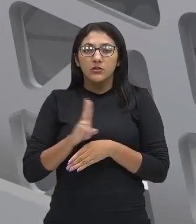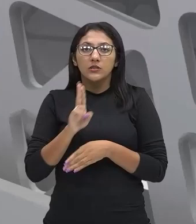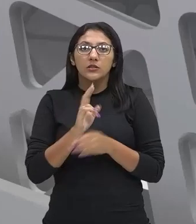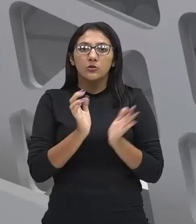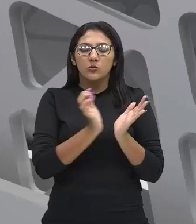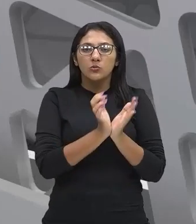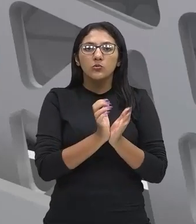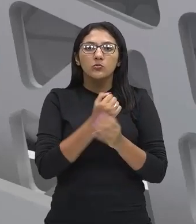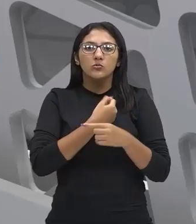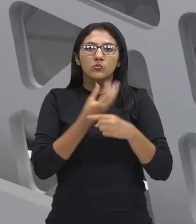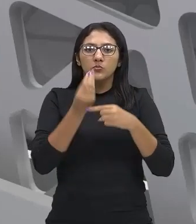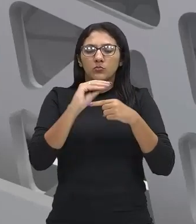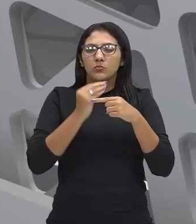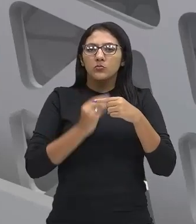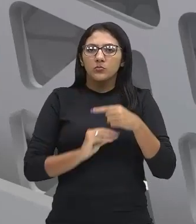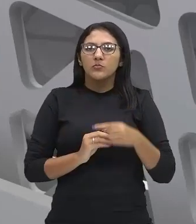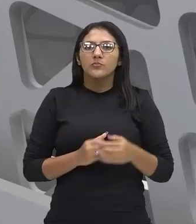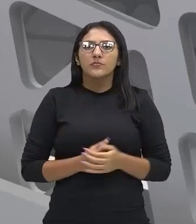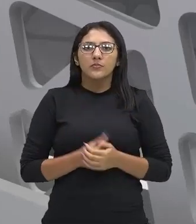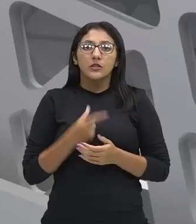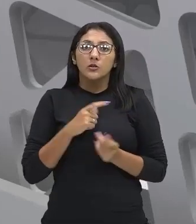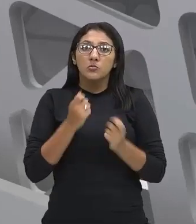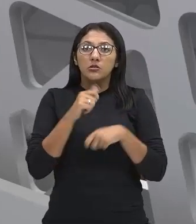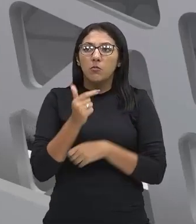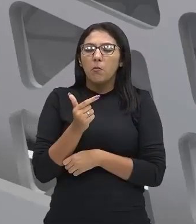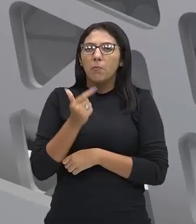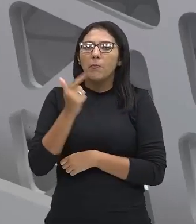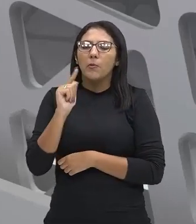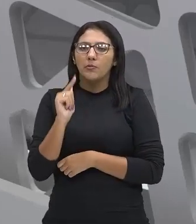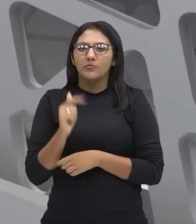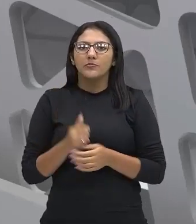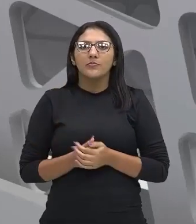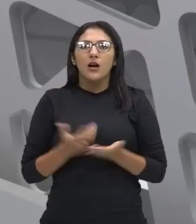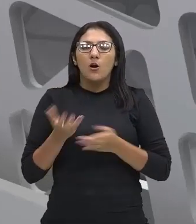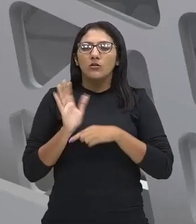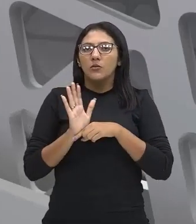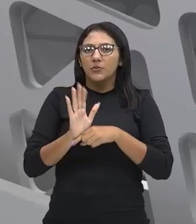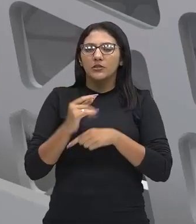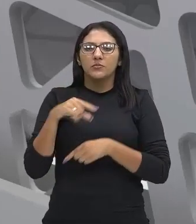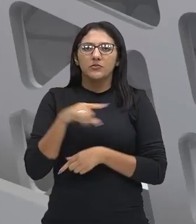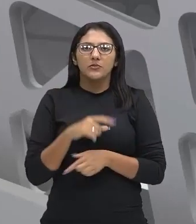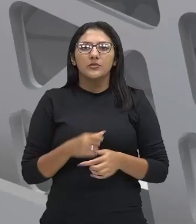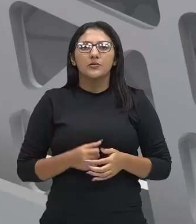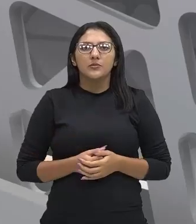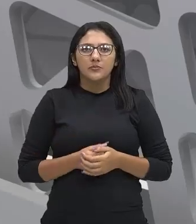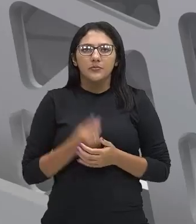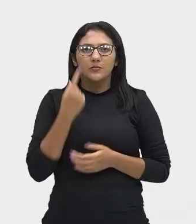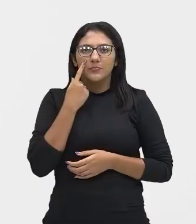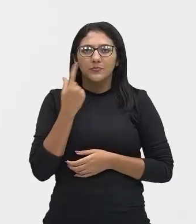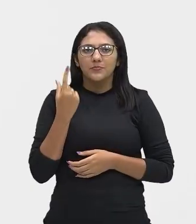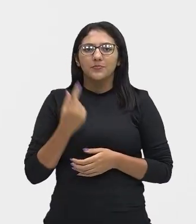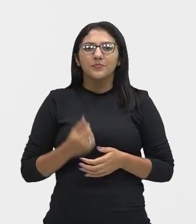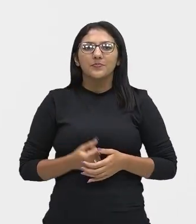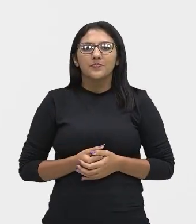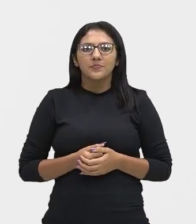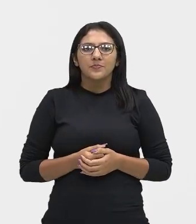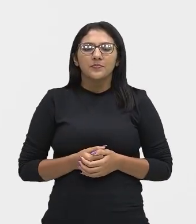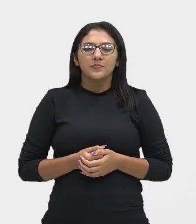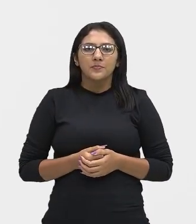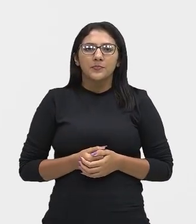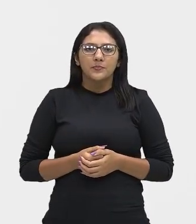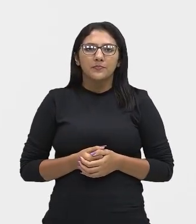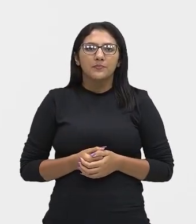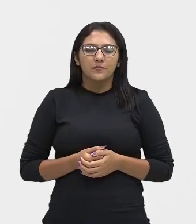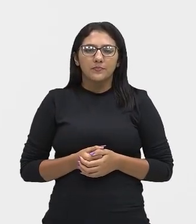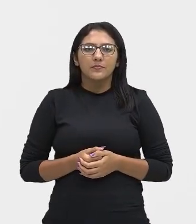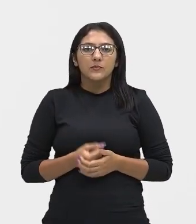de fração, tá legal? Pode aparecer também de uma outra forma. E é isso que eu vou mostrar agora para você. Acompanha comigo. Temos aqui, ó, o quociente entre